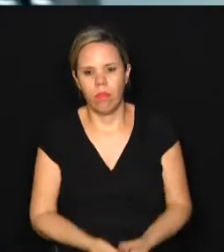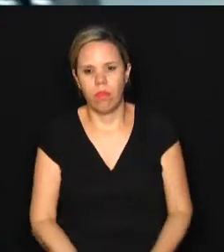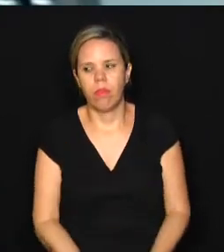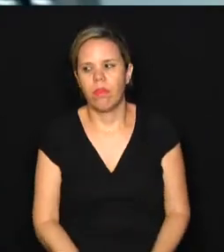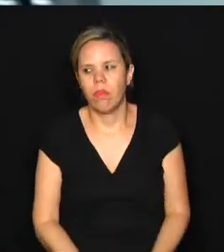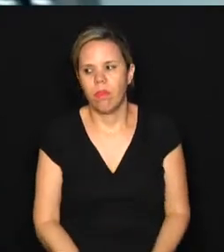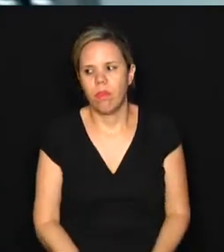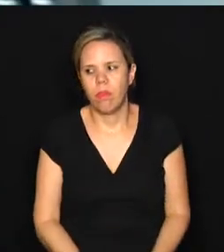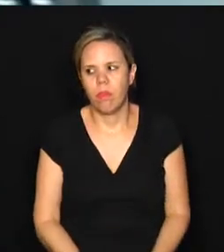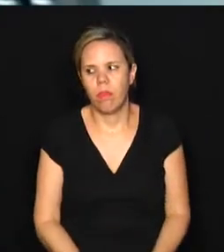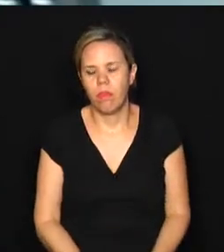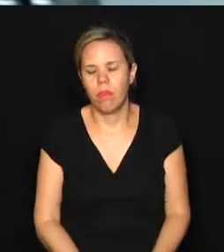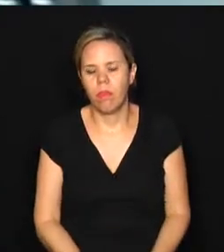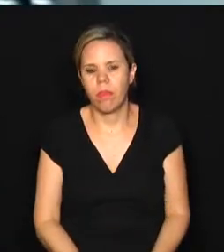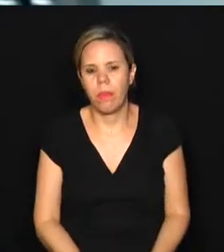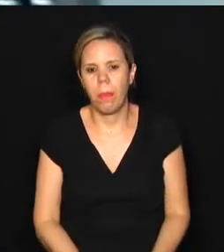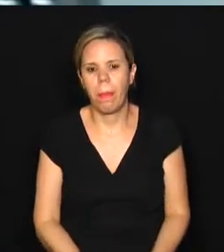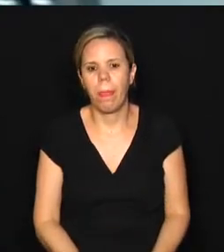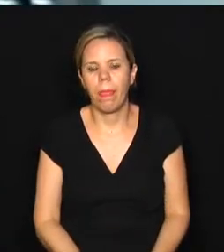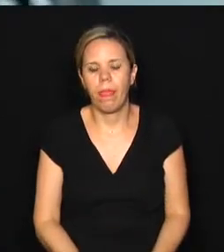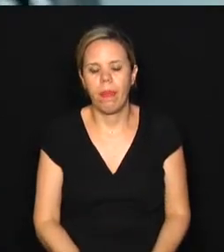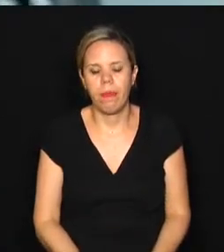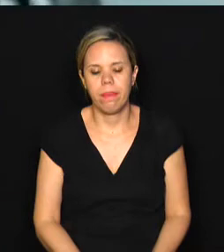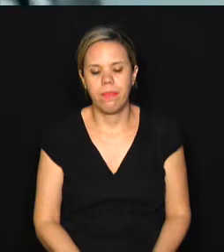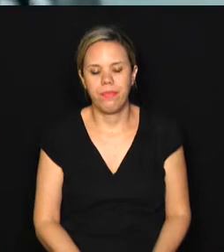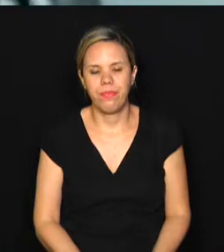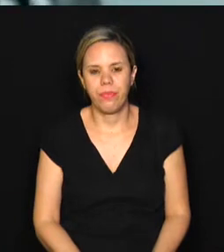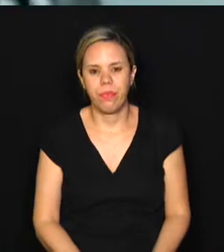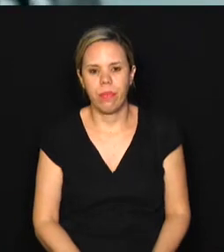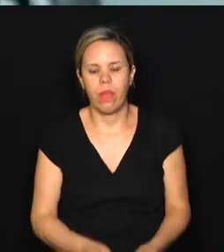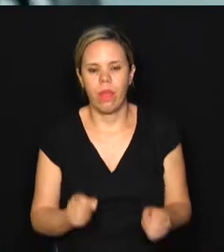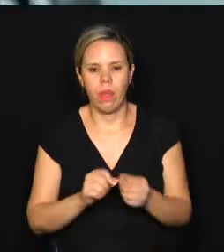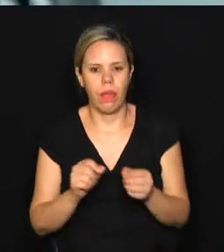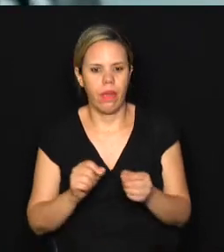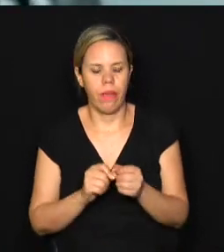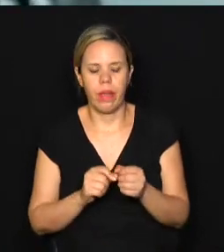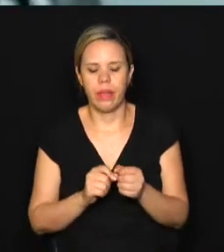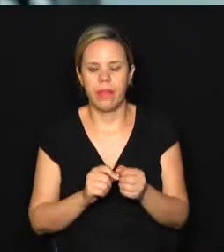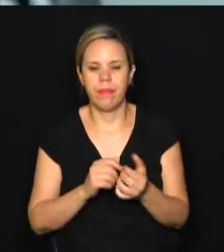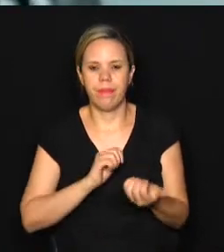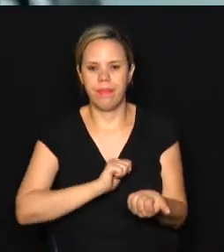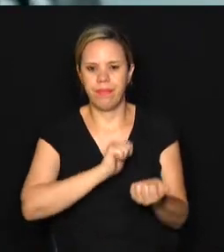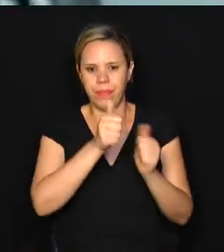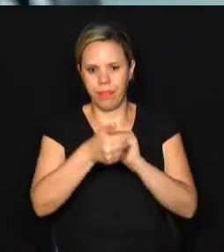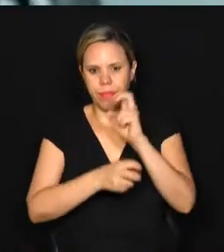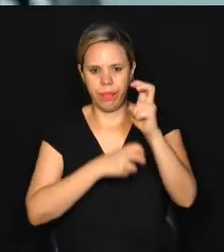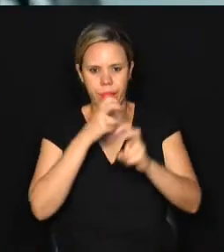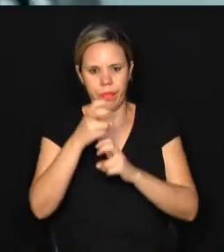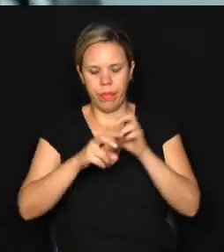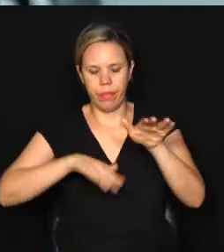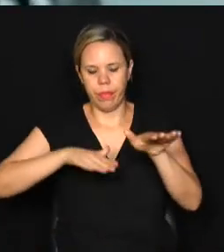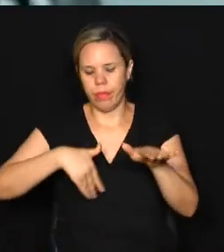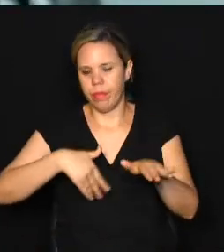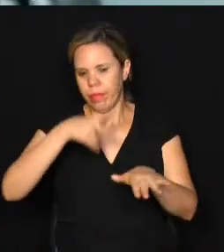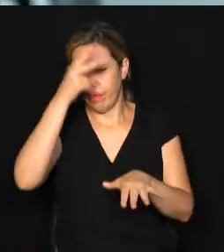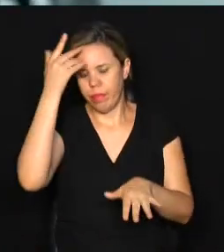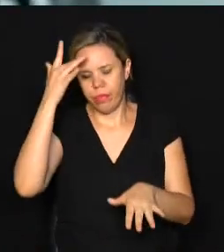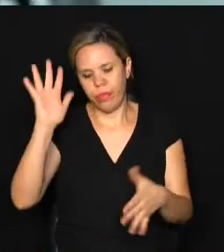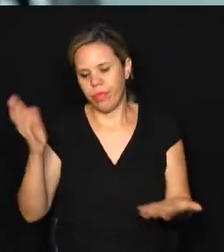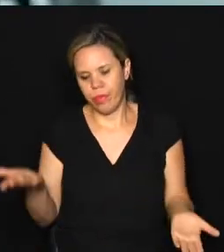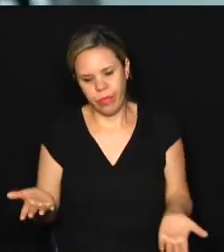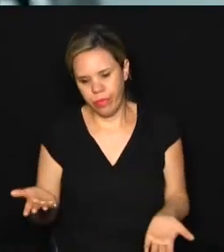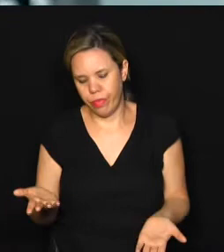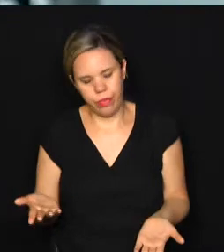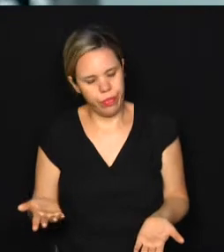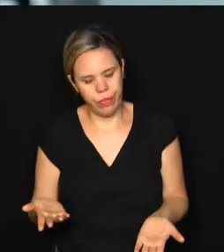É proibido no plano de manejo fazer esportes náuticos. Então, nem o prefeito sabe disso. É